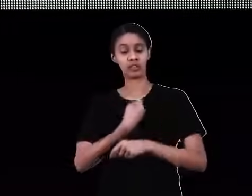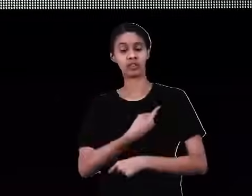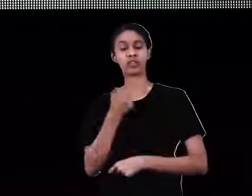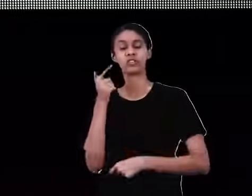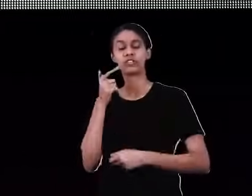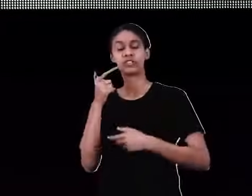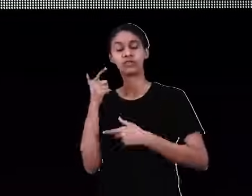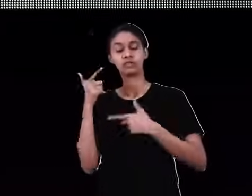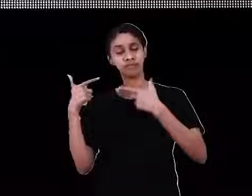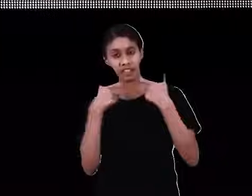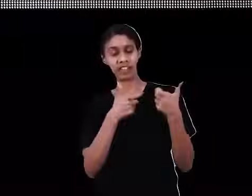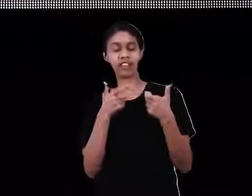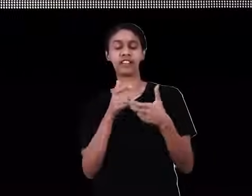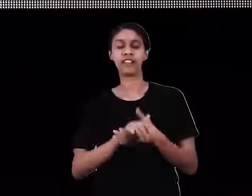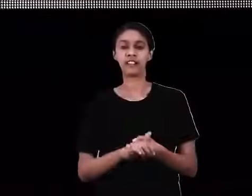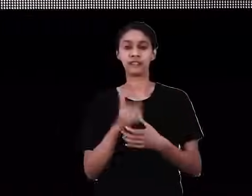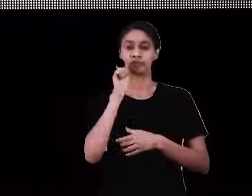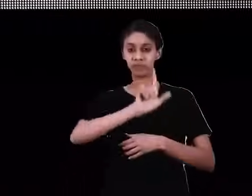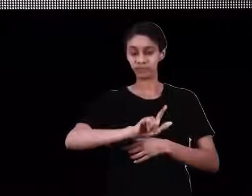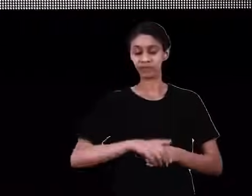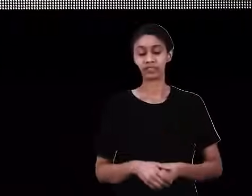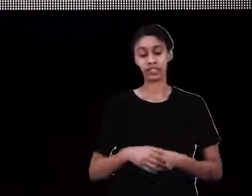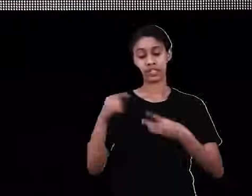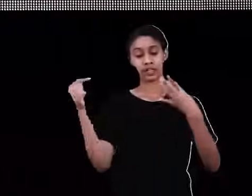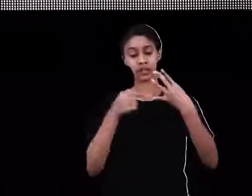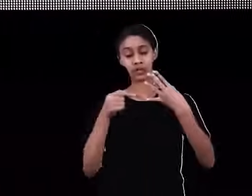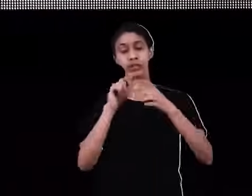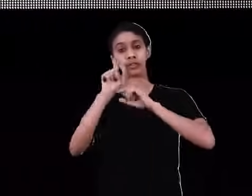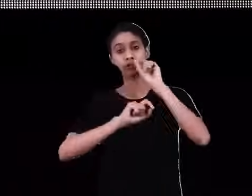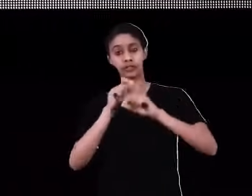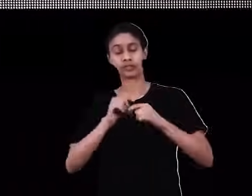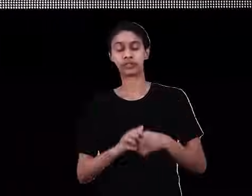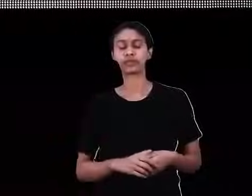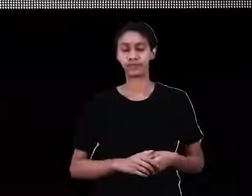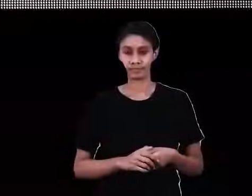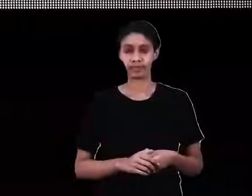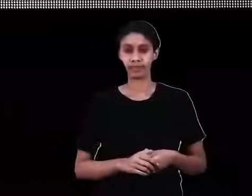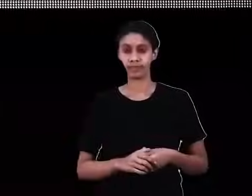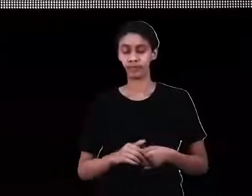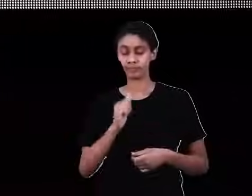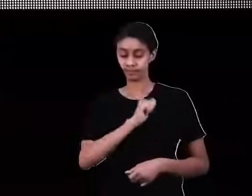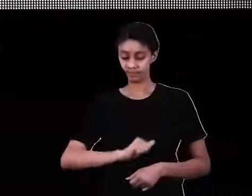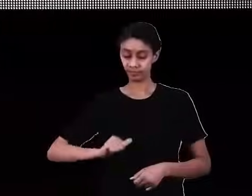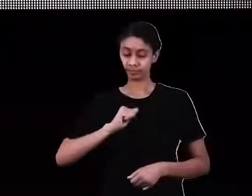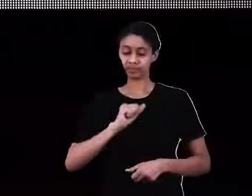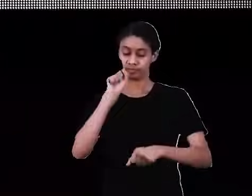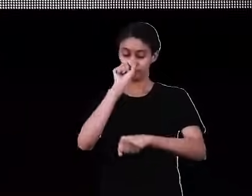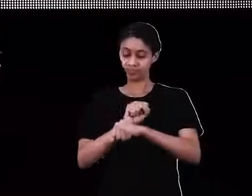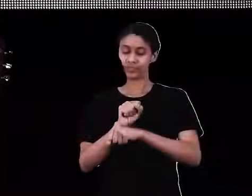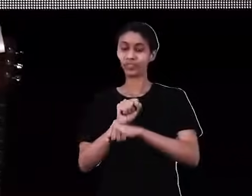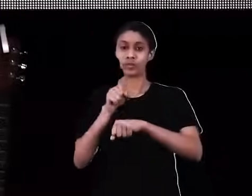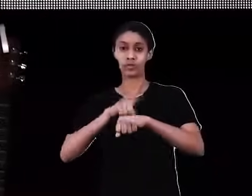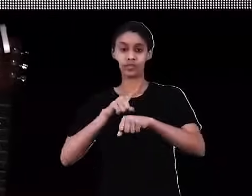E o quarto desafio de Abigail foi quando ela esperou o tempo certo para